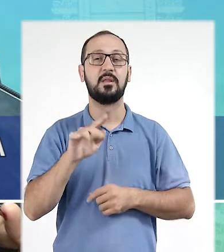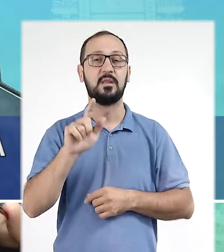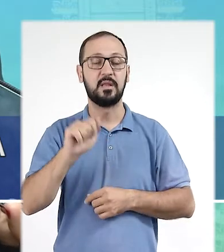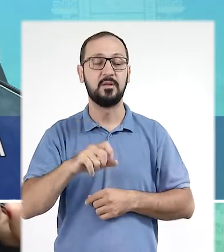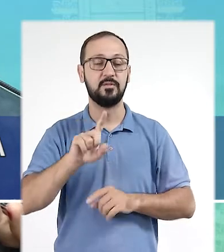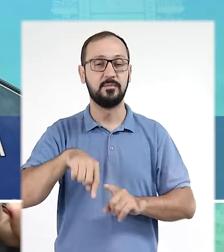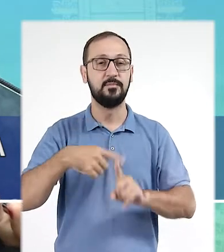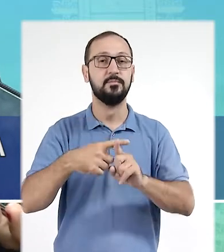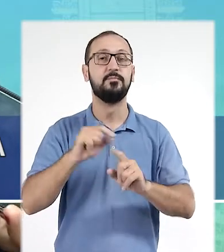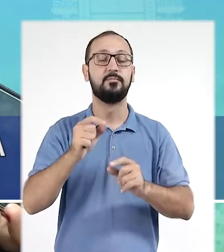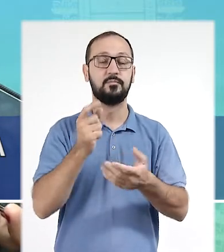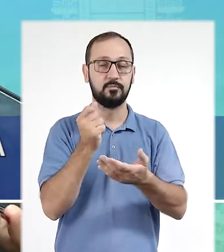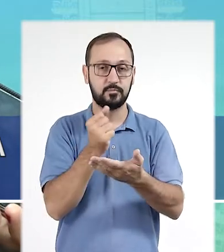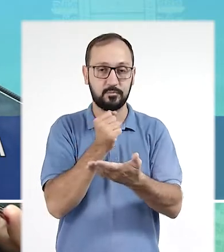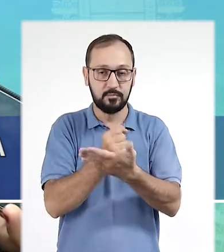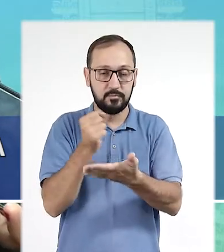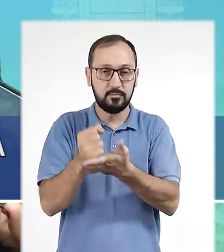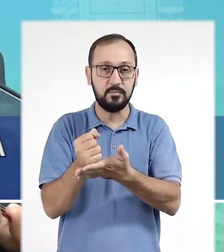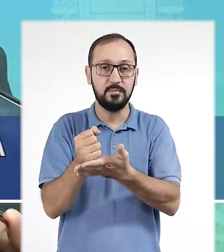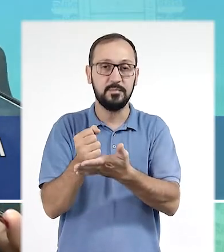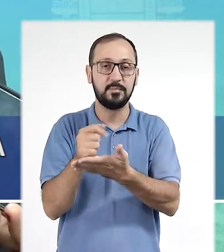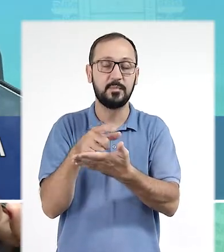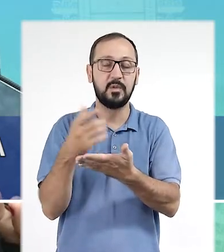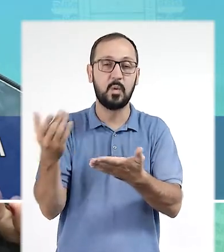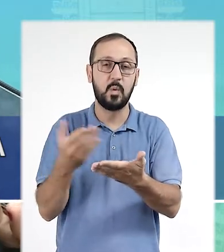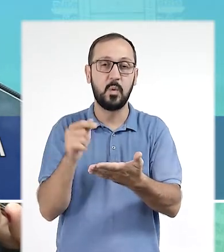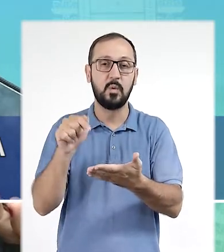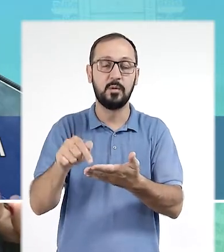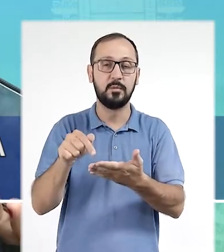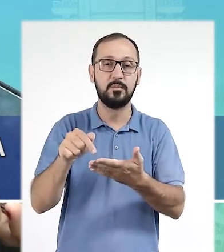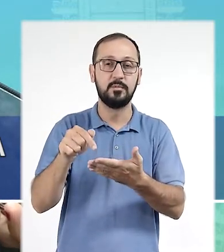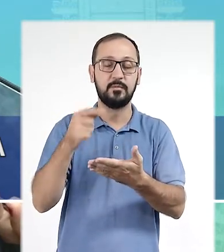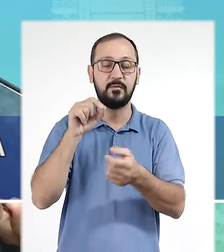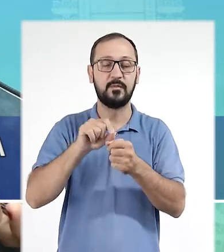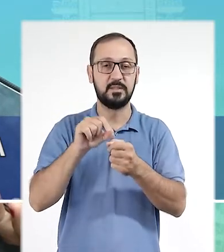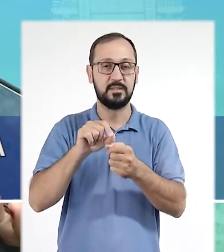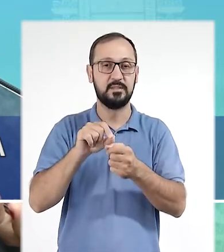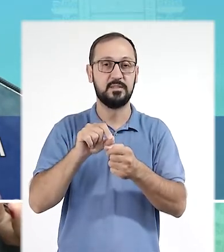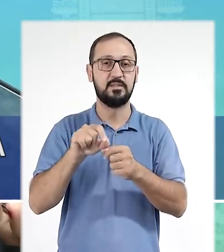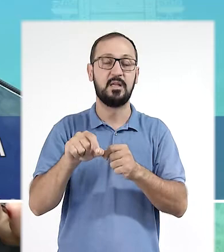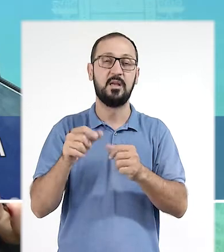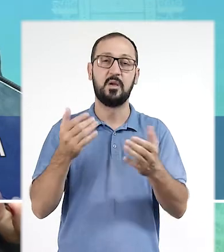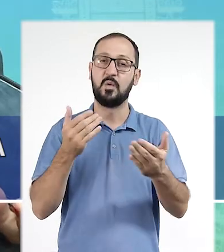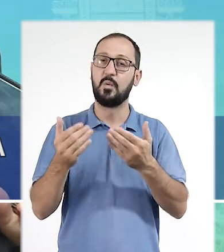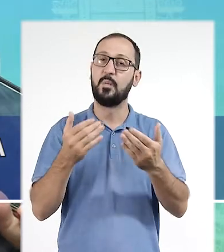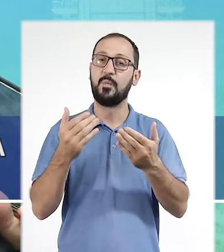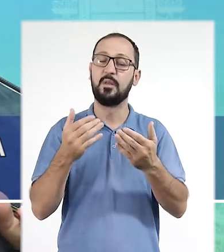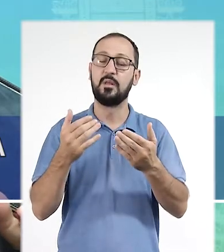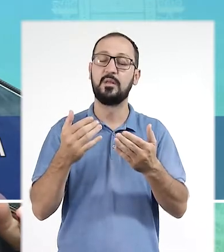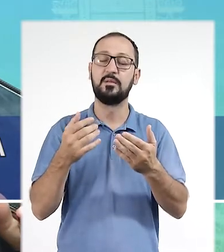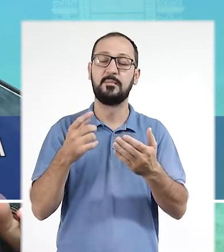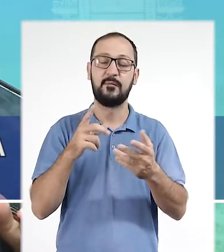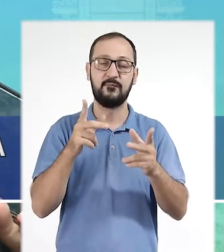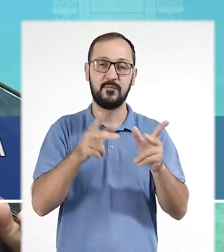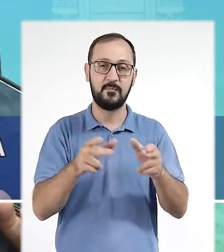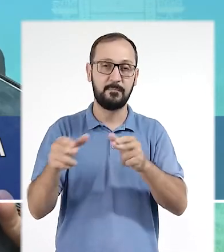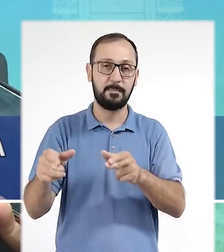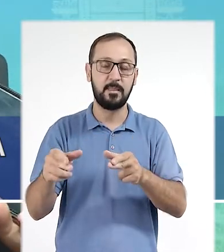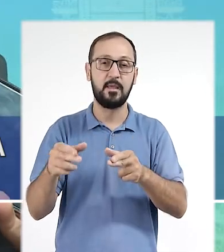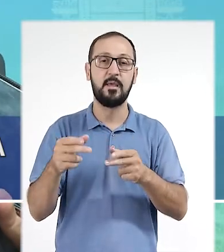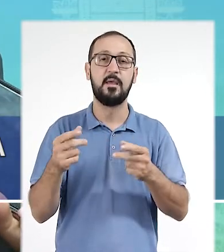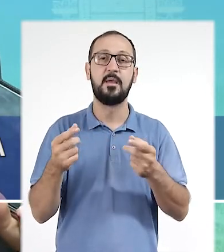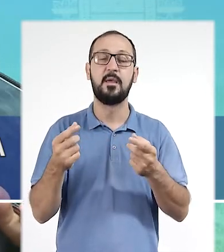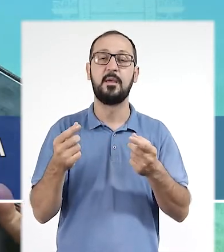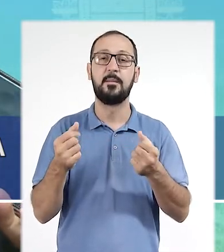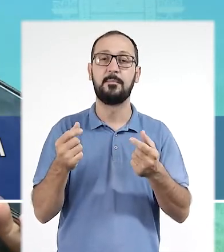muitas taxas. E o preço da escritura, a taxa cobrada para a lavratura da escritura e também para o registro,